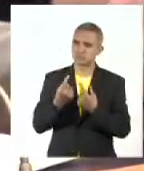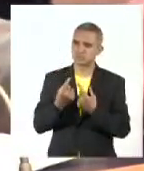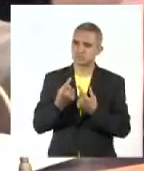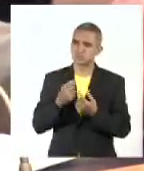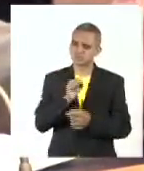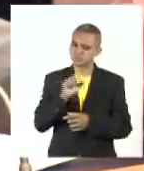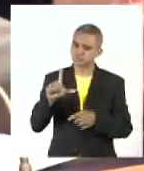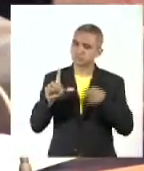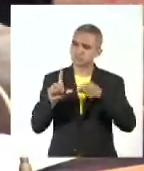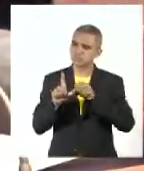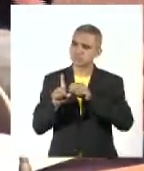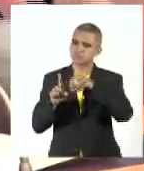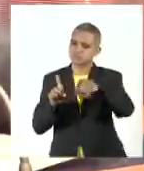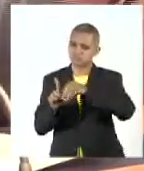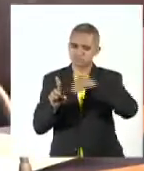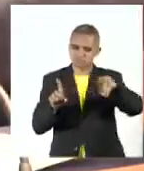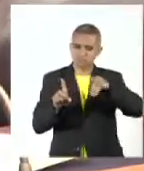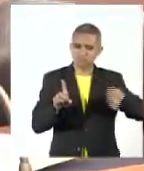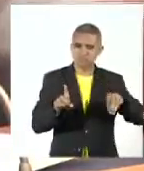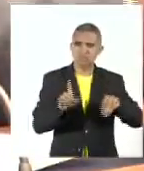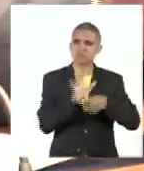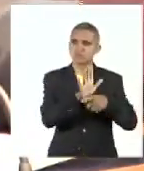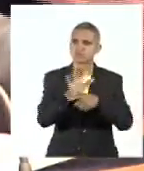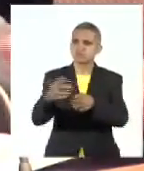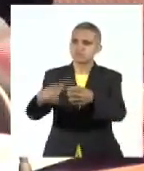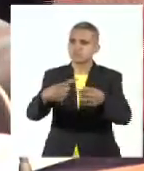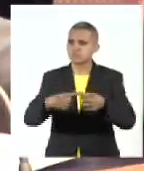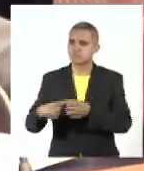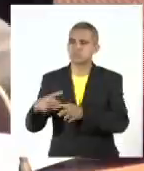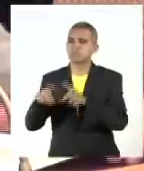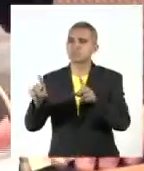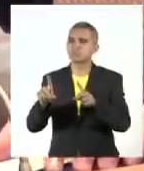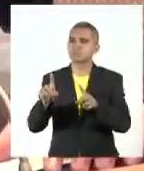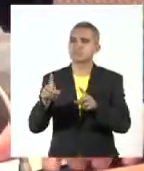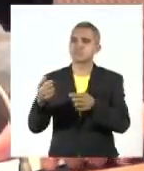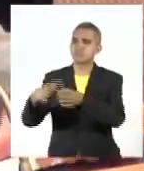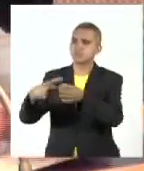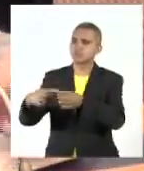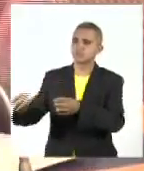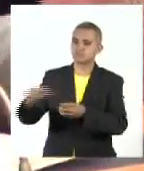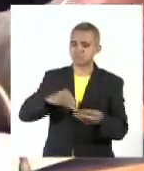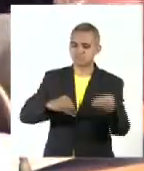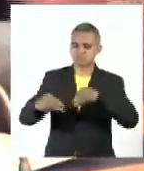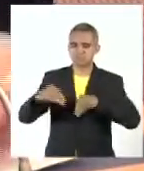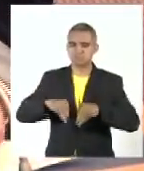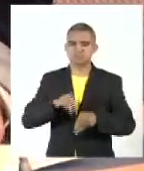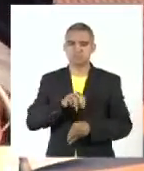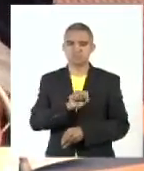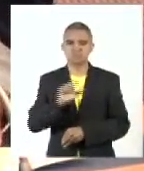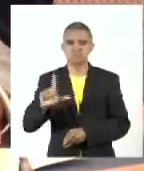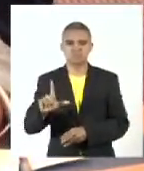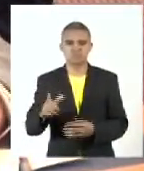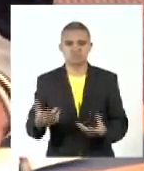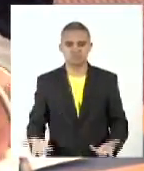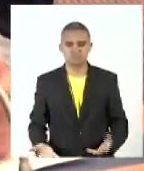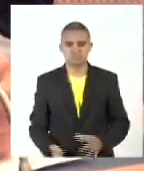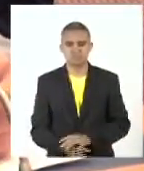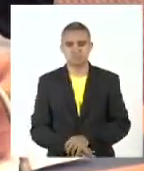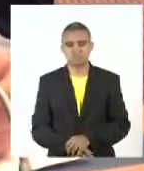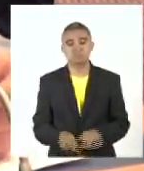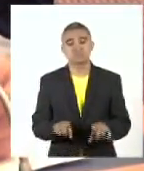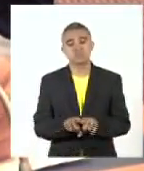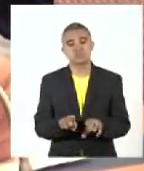num contingente de 50 policiais que não vão fazer diferença no meio de 1 milhão de habitantes. Segundo, só para questão